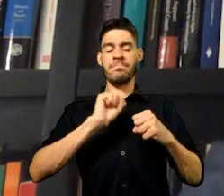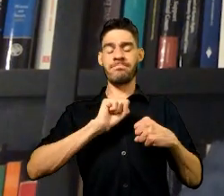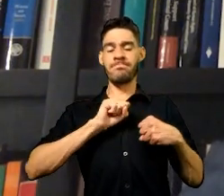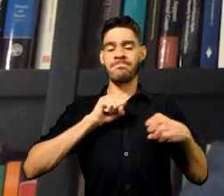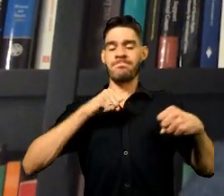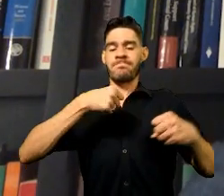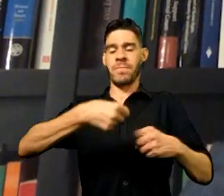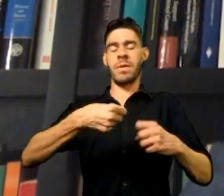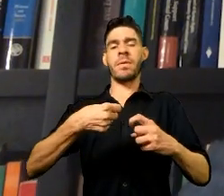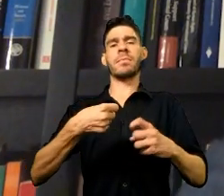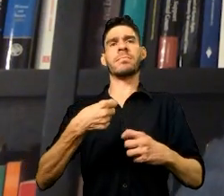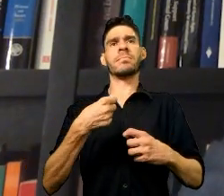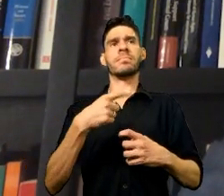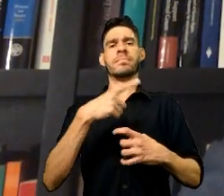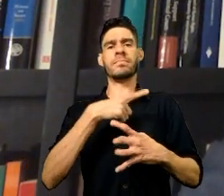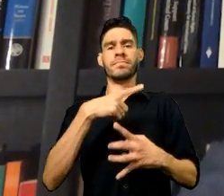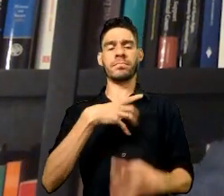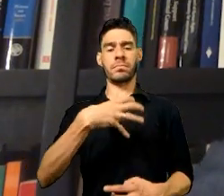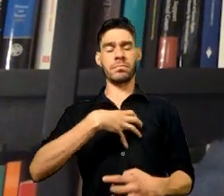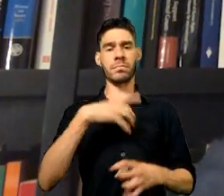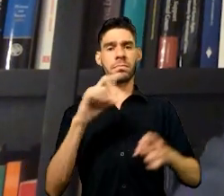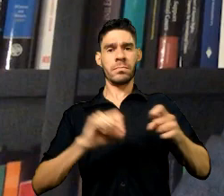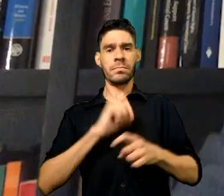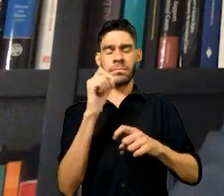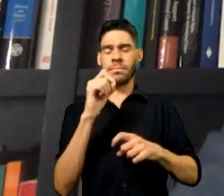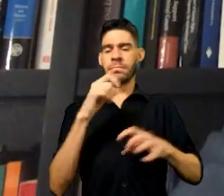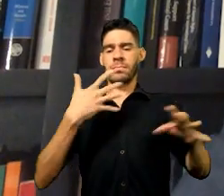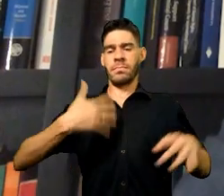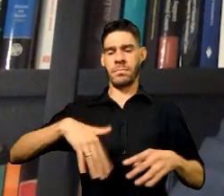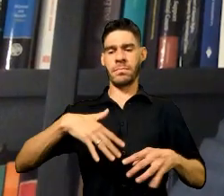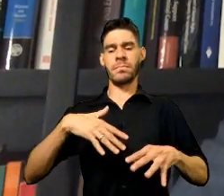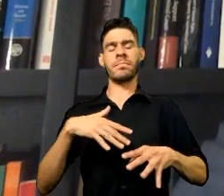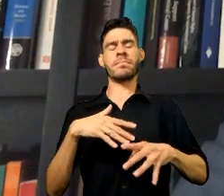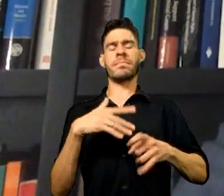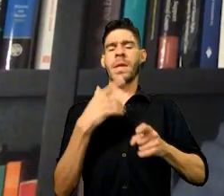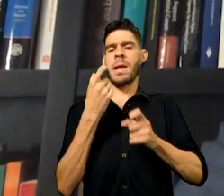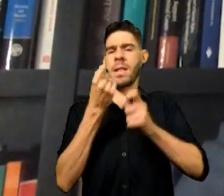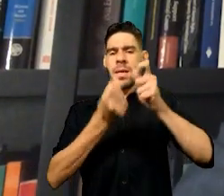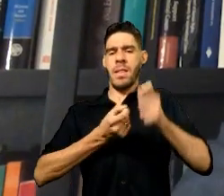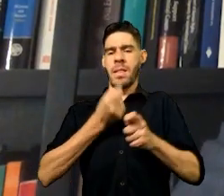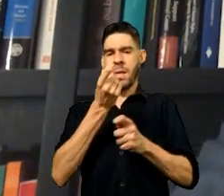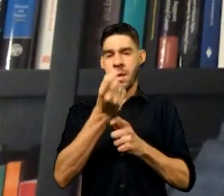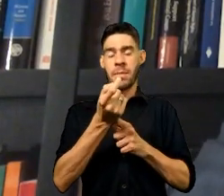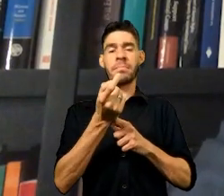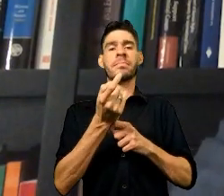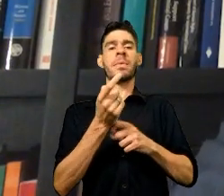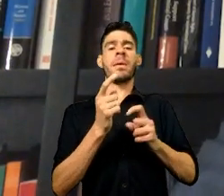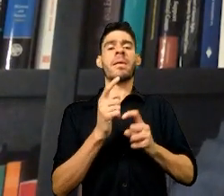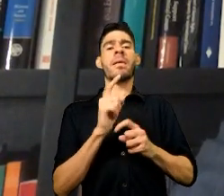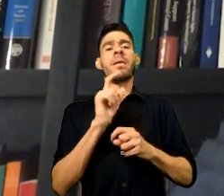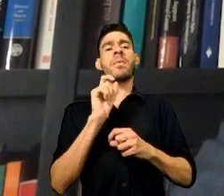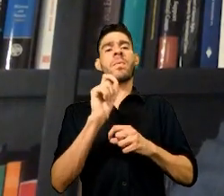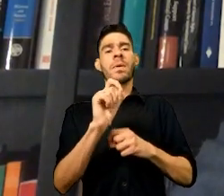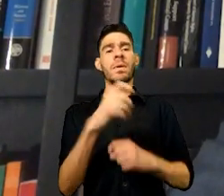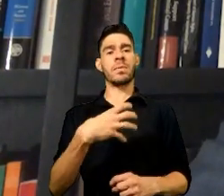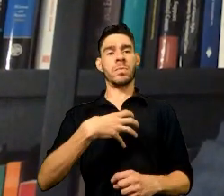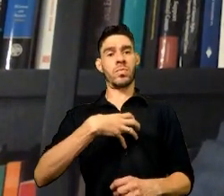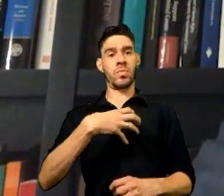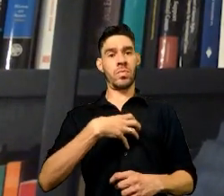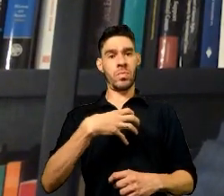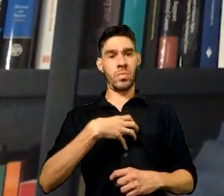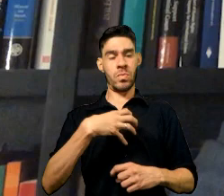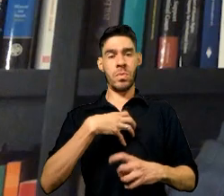ser superada. Nós estamos diante de uma situação absolutamente excepcional e que é